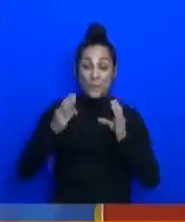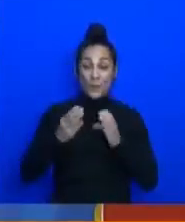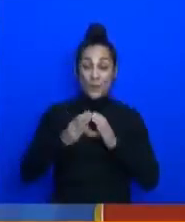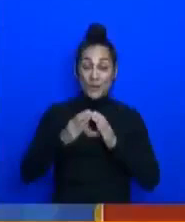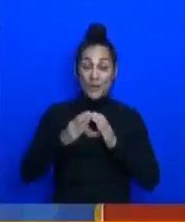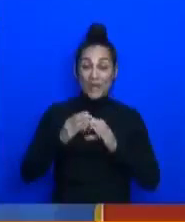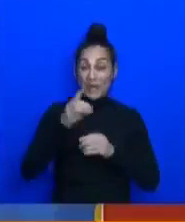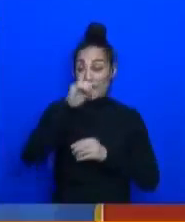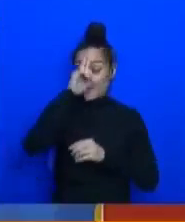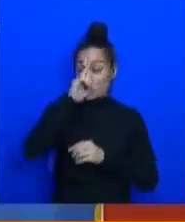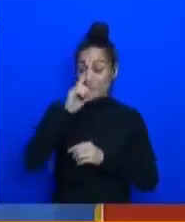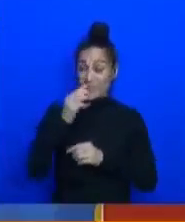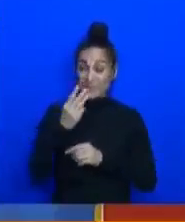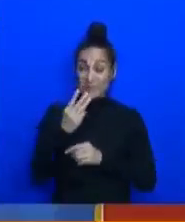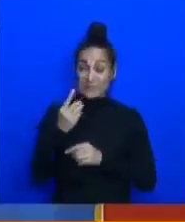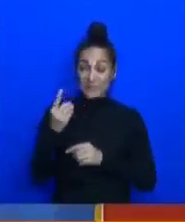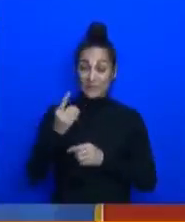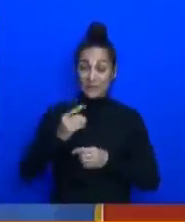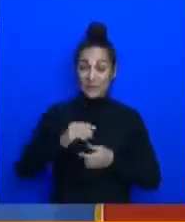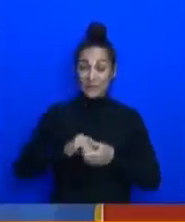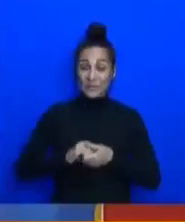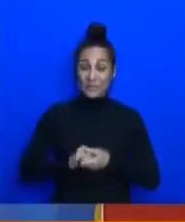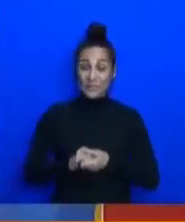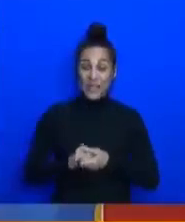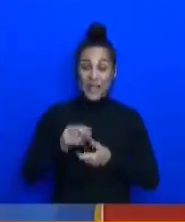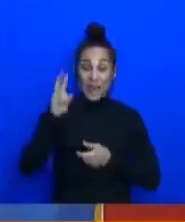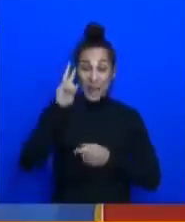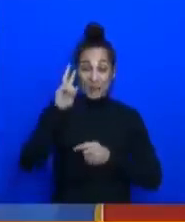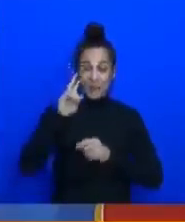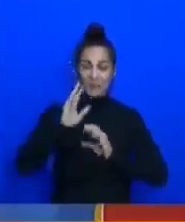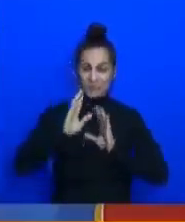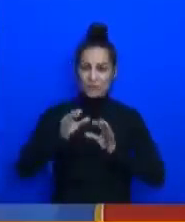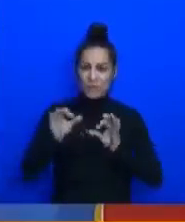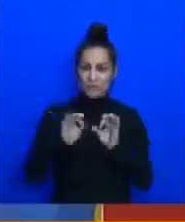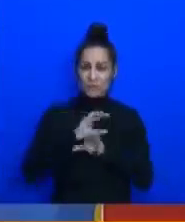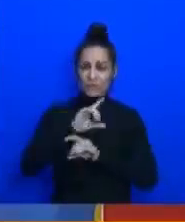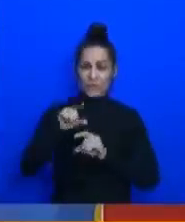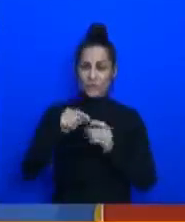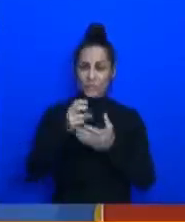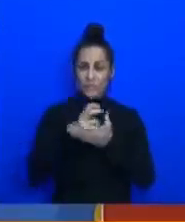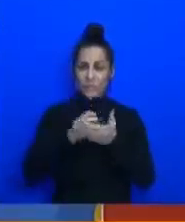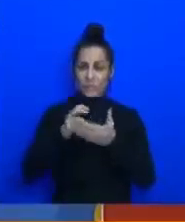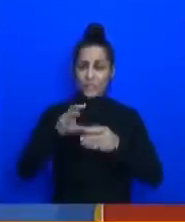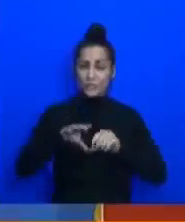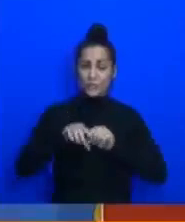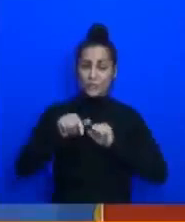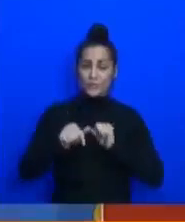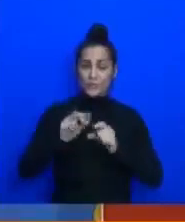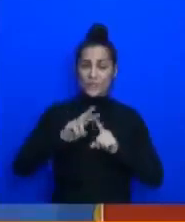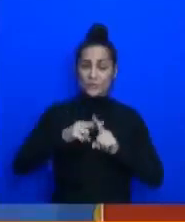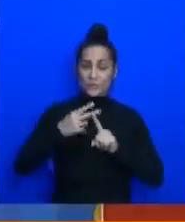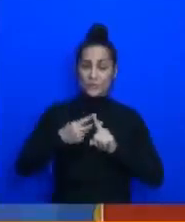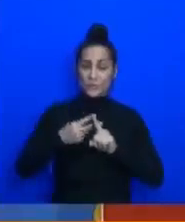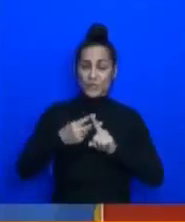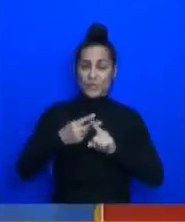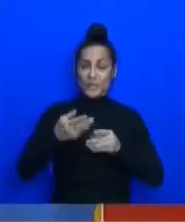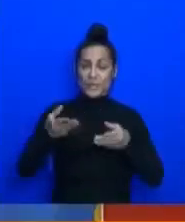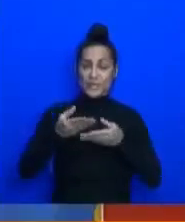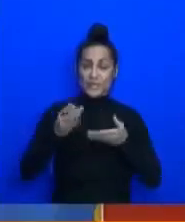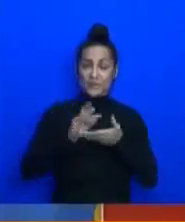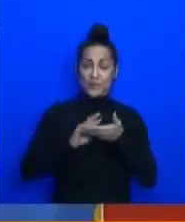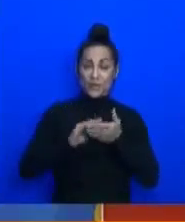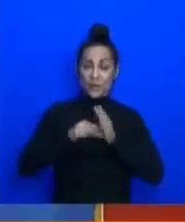32. Amarela, número 32. Lembrando, já foram realizados os sorteios da Quina, do Super 7, da Dupla Sena e